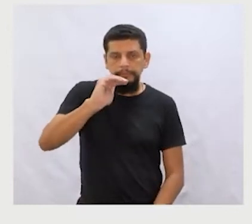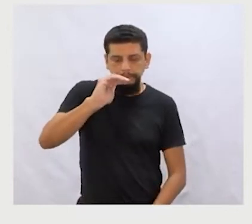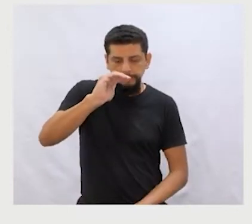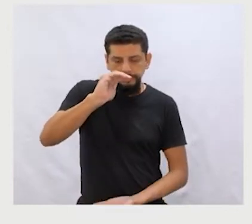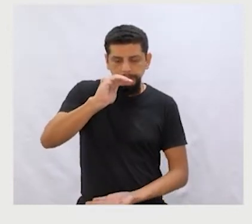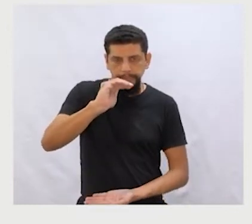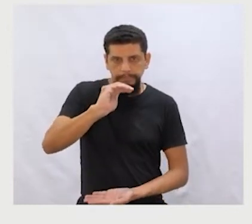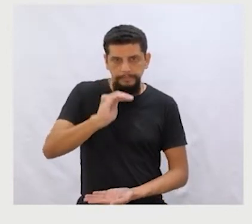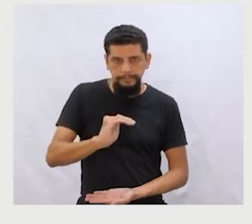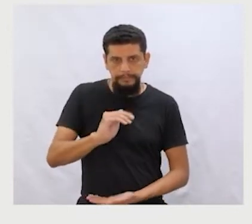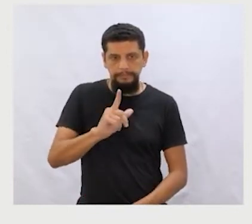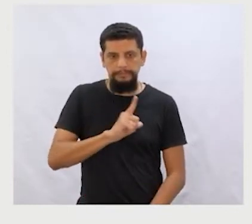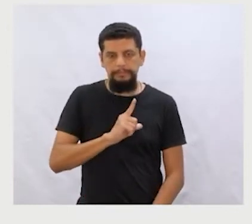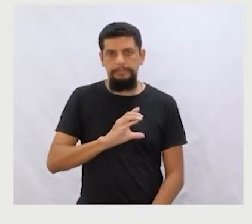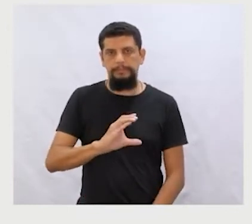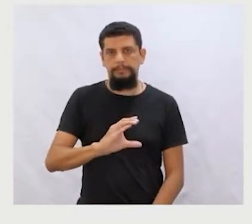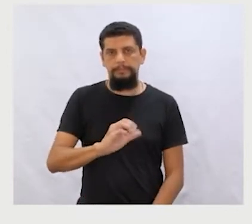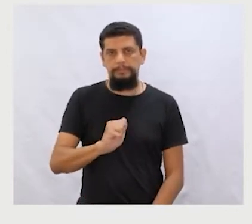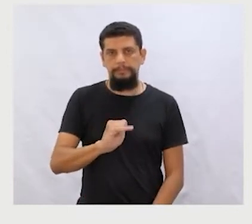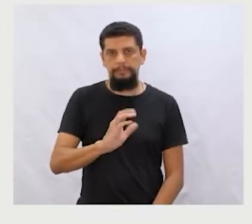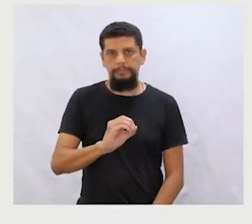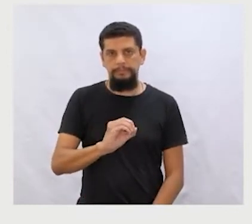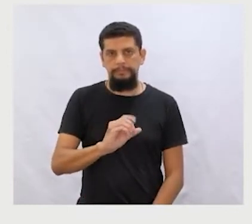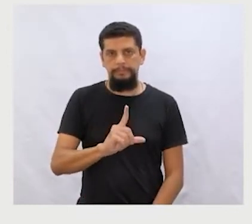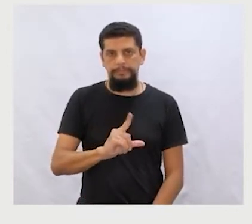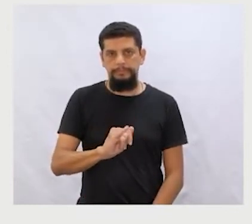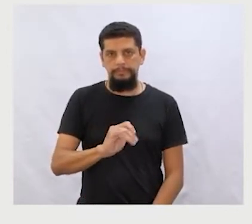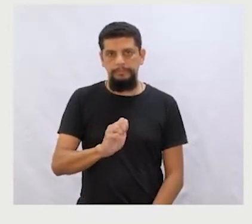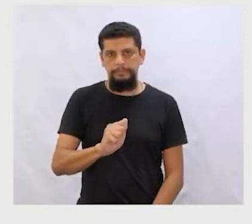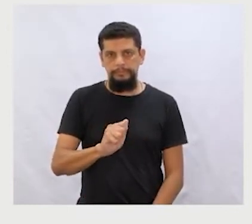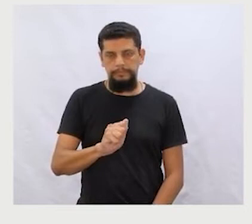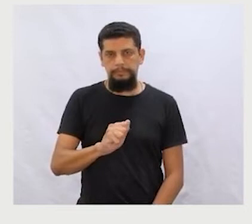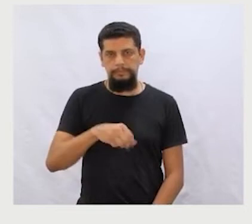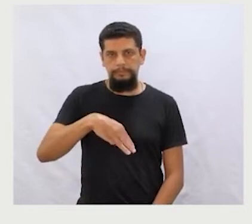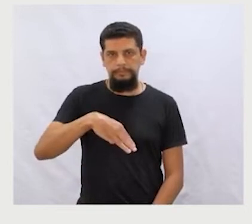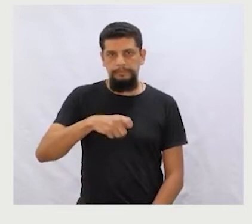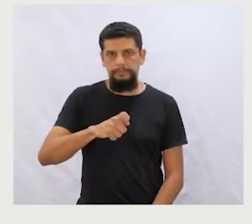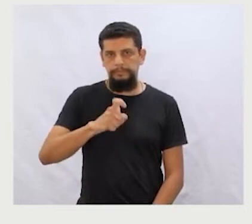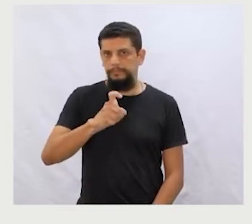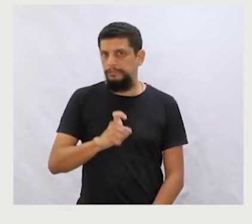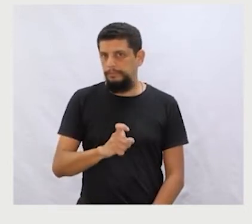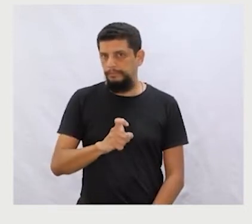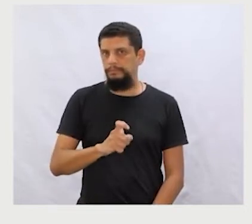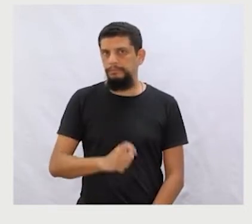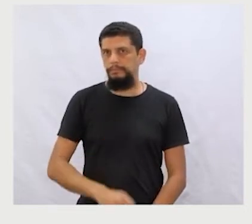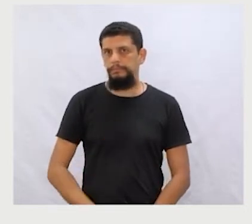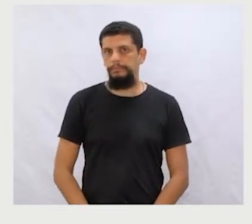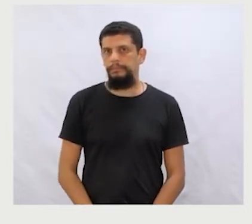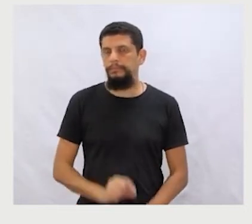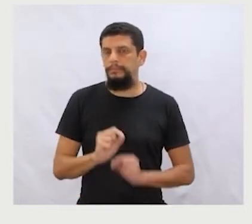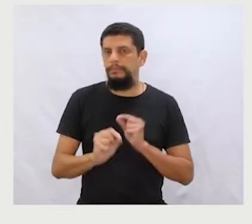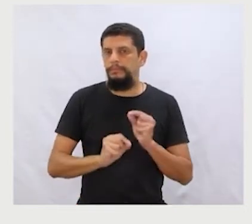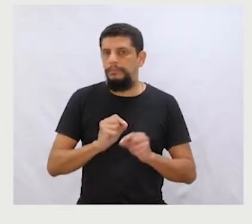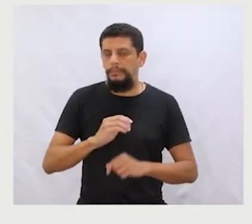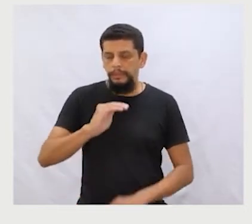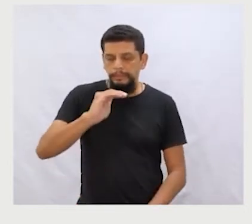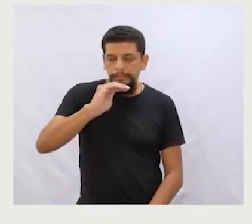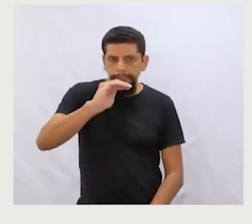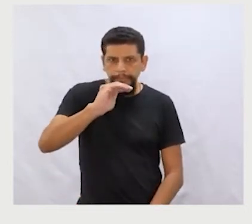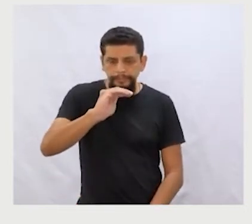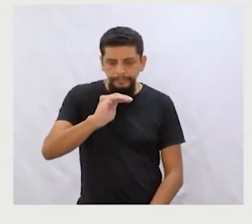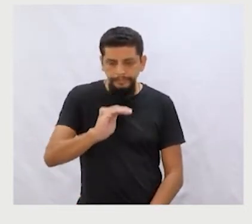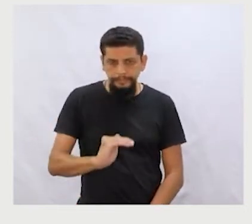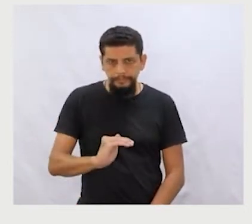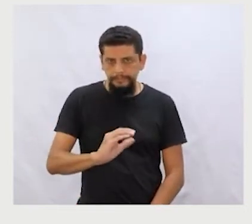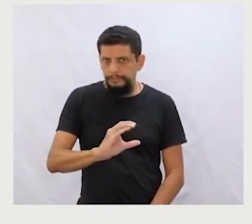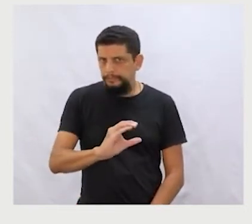baixo? Nós temos o Caio, a Lia e o Max. Quem é mais